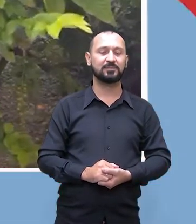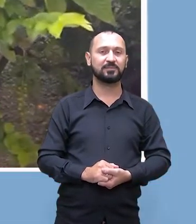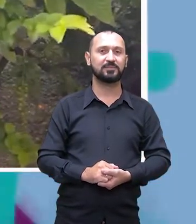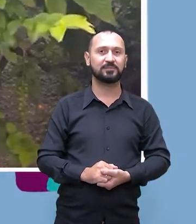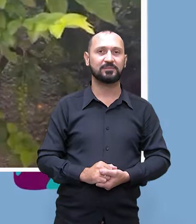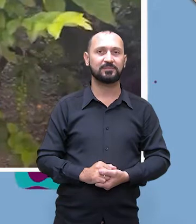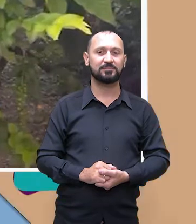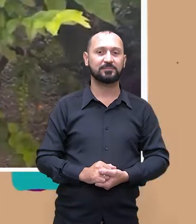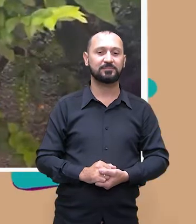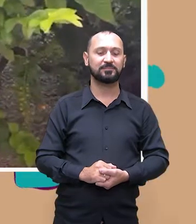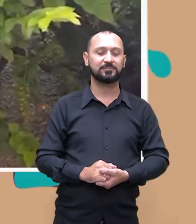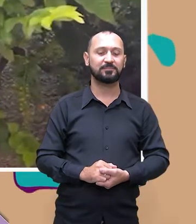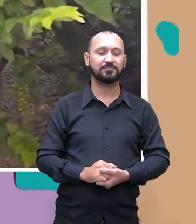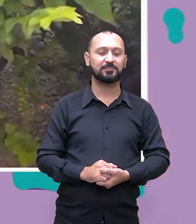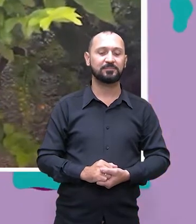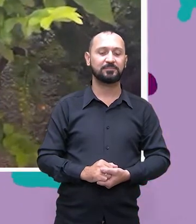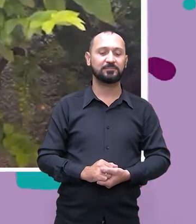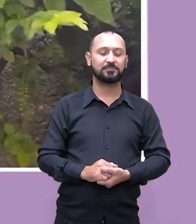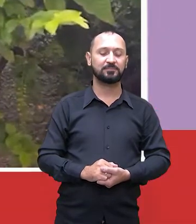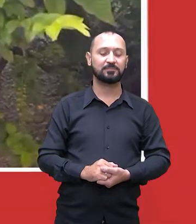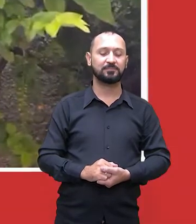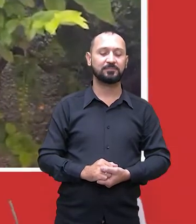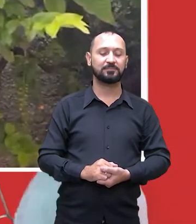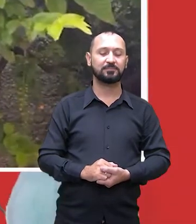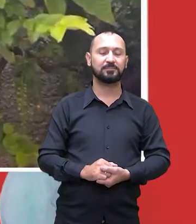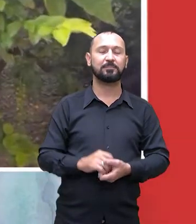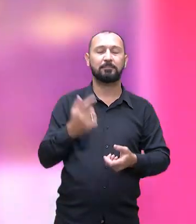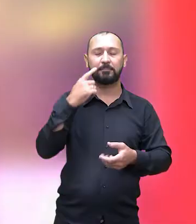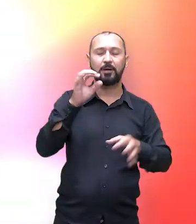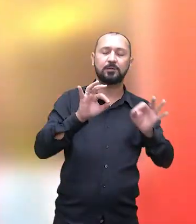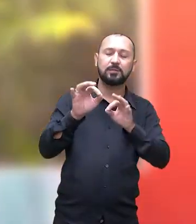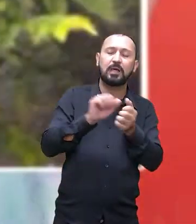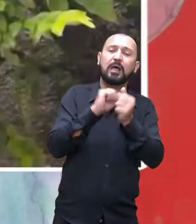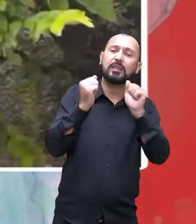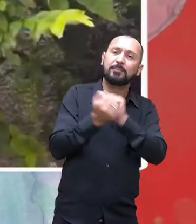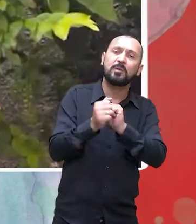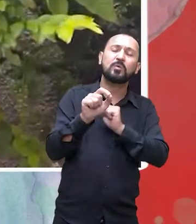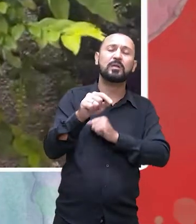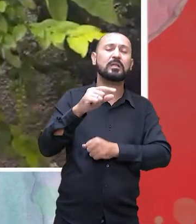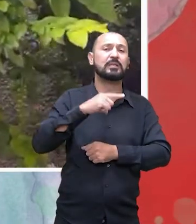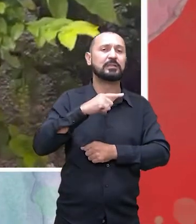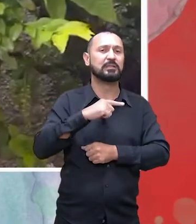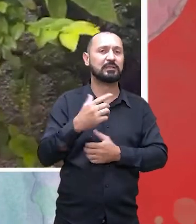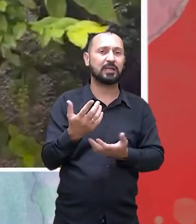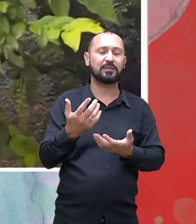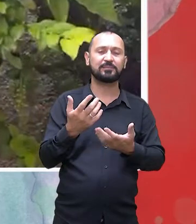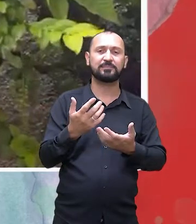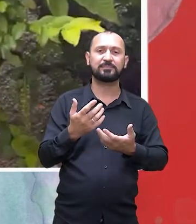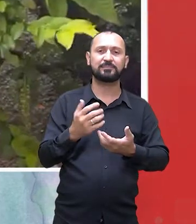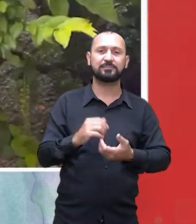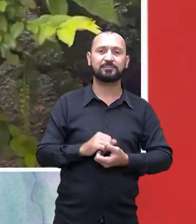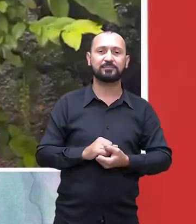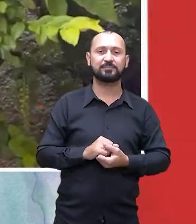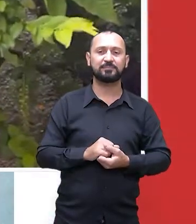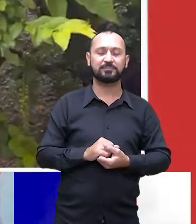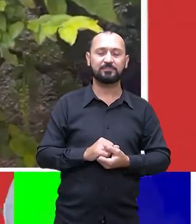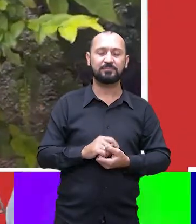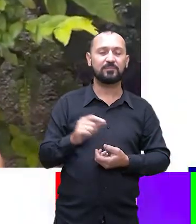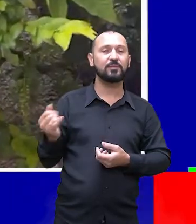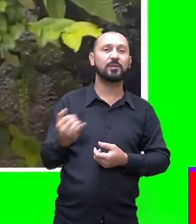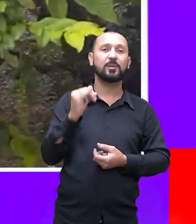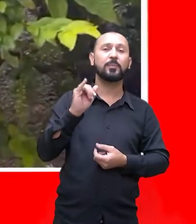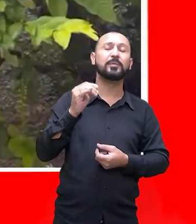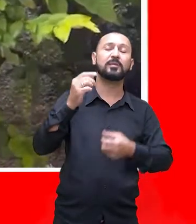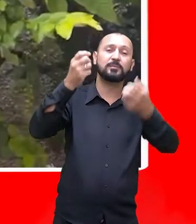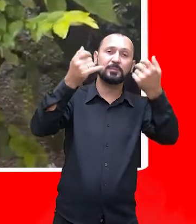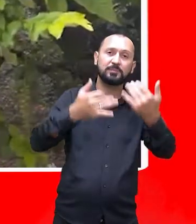importante para dizer a partir desses temas que rodeiam superfícies do homem. Então, a arte é um motor da cultura. A